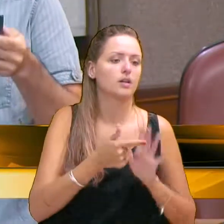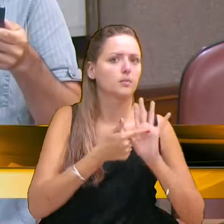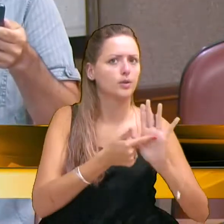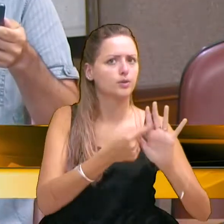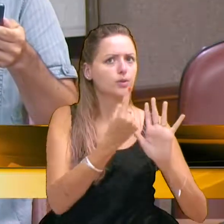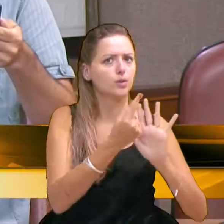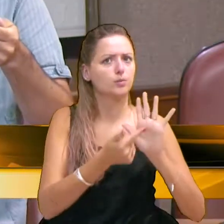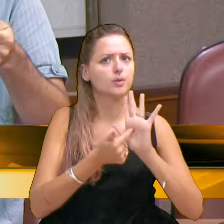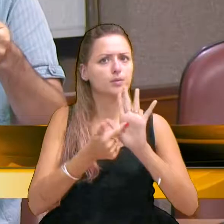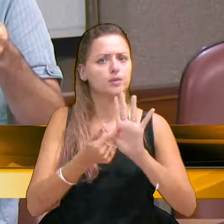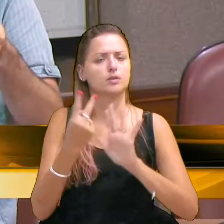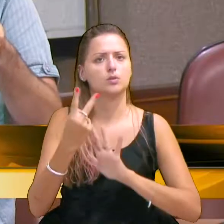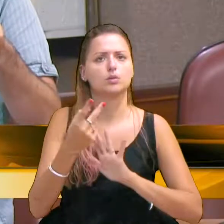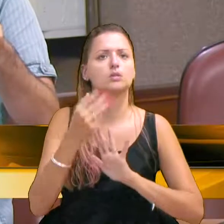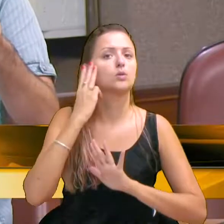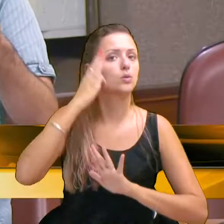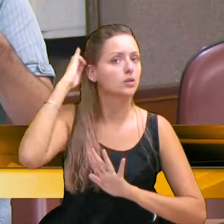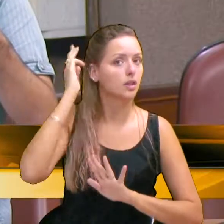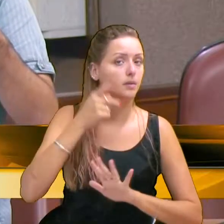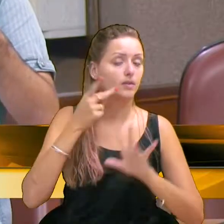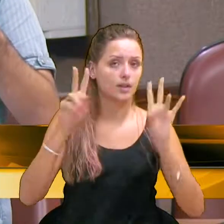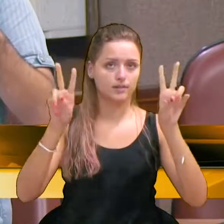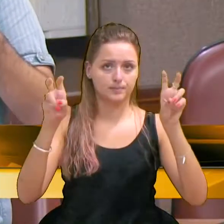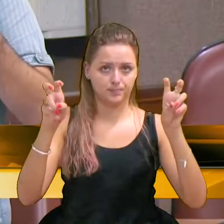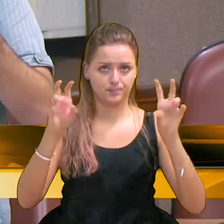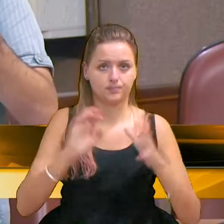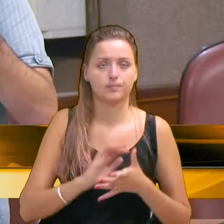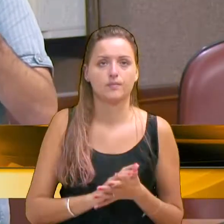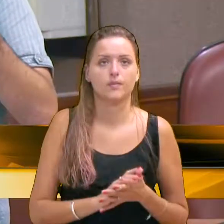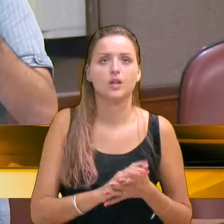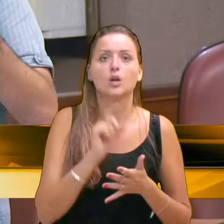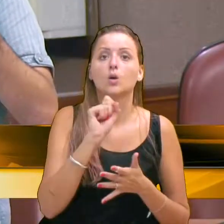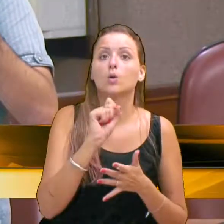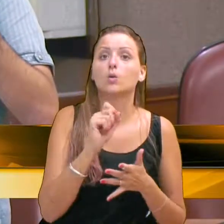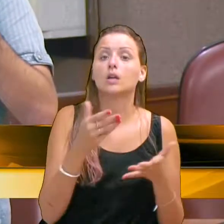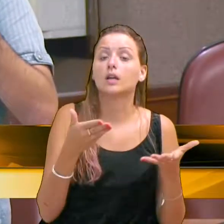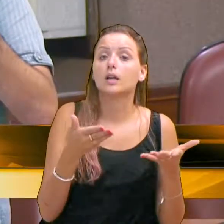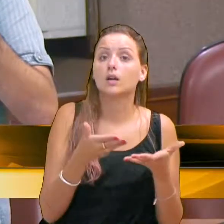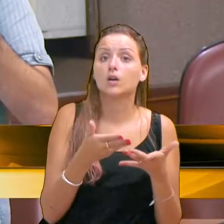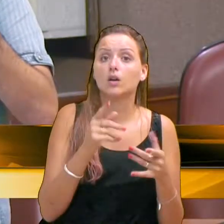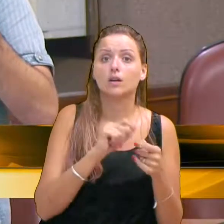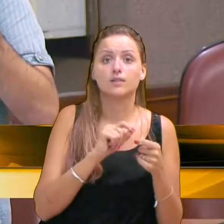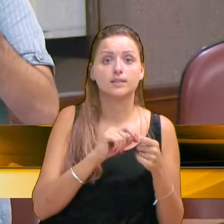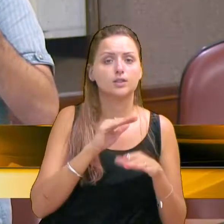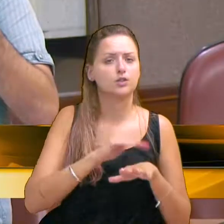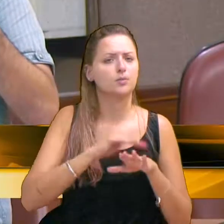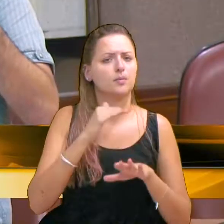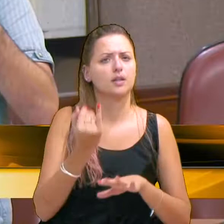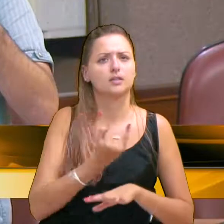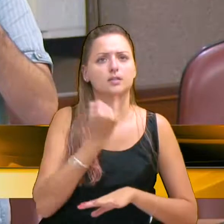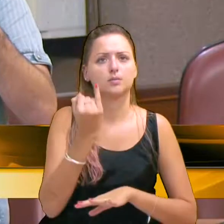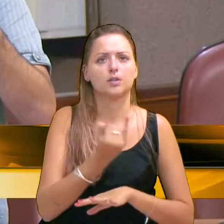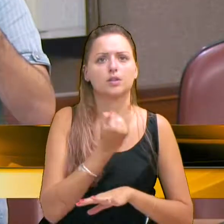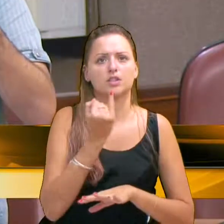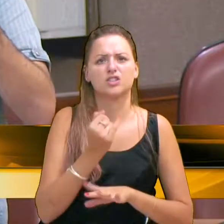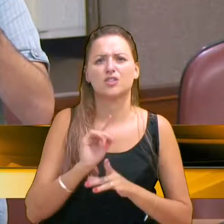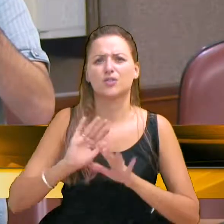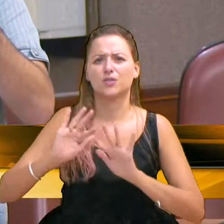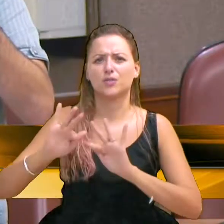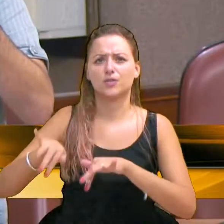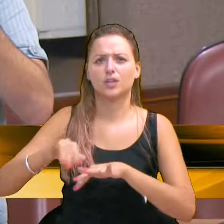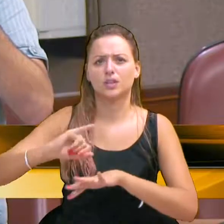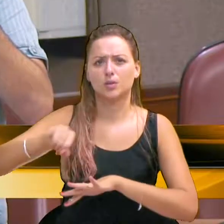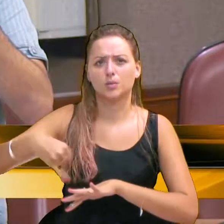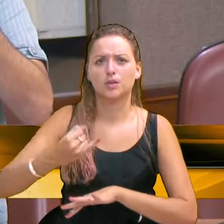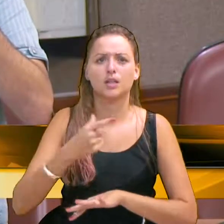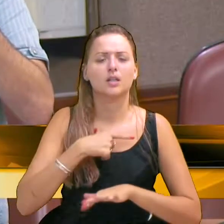duas, e ele dizia o seguinte, abre aspas, o que vamos fazer de mais importante é combater os privilégios. Tem